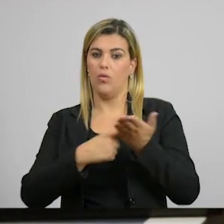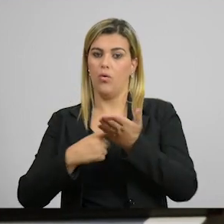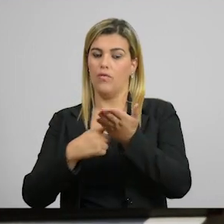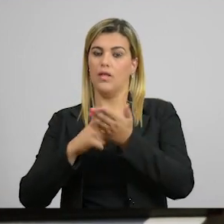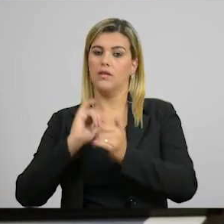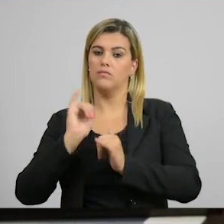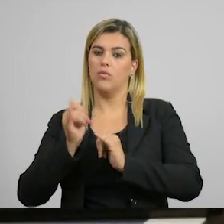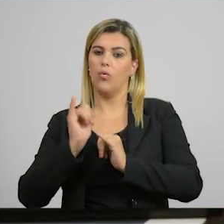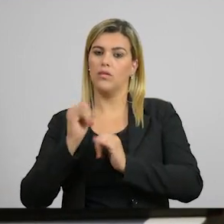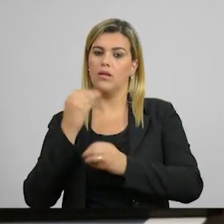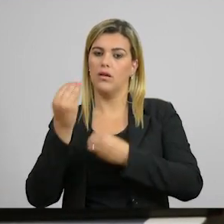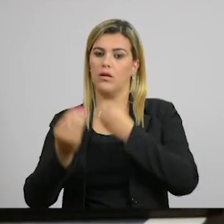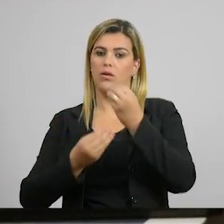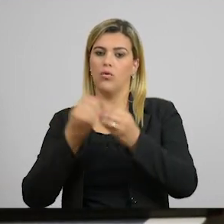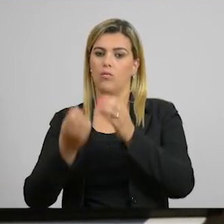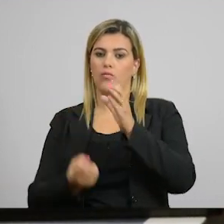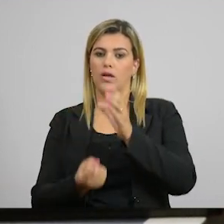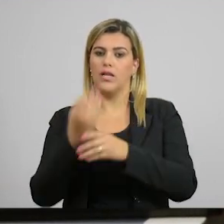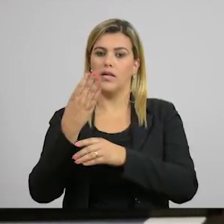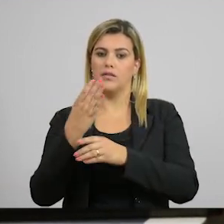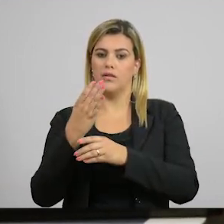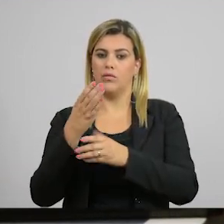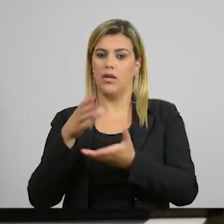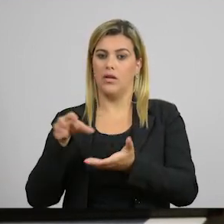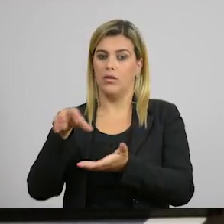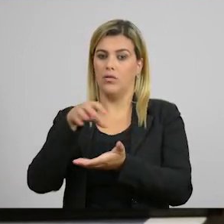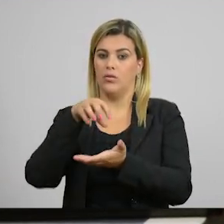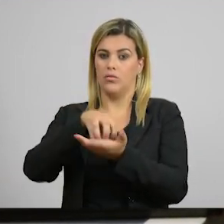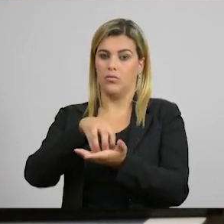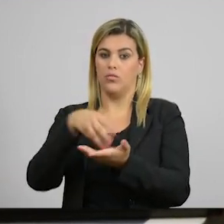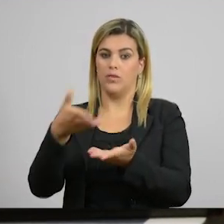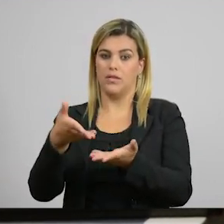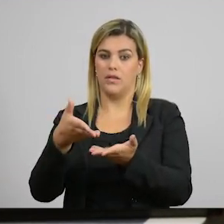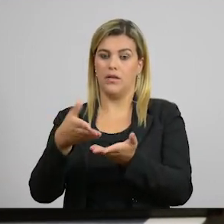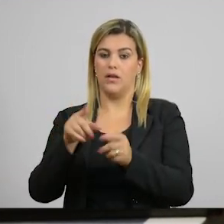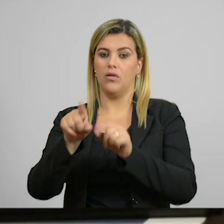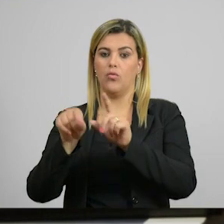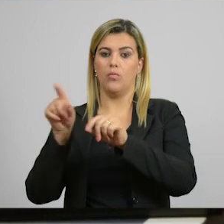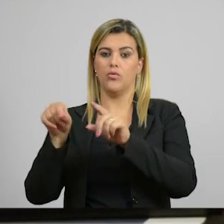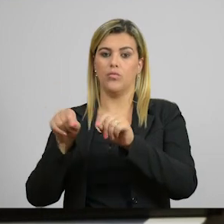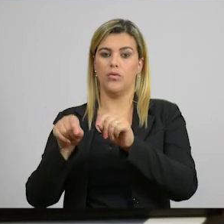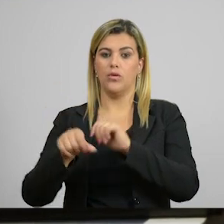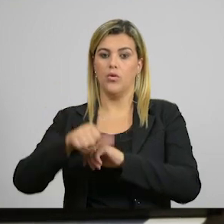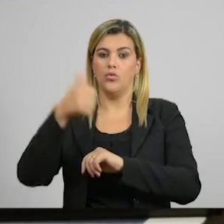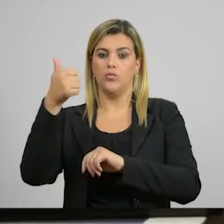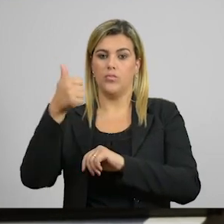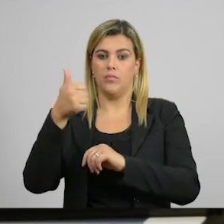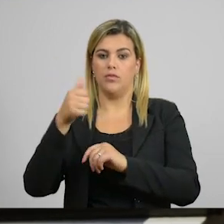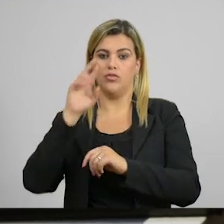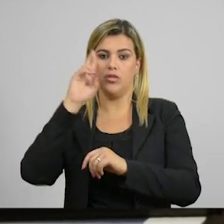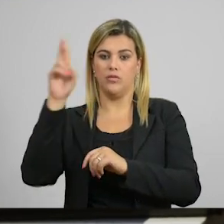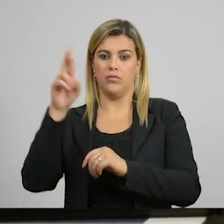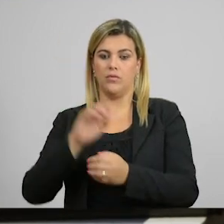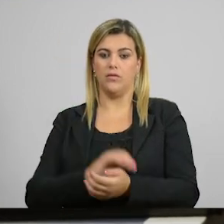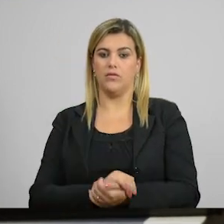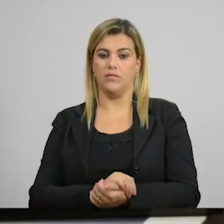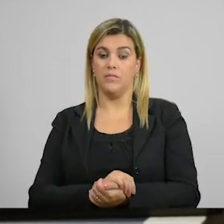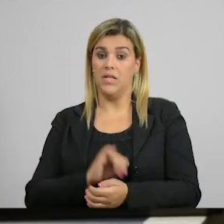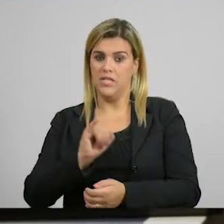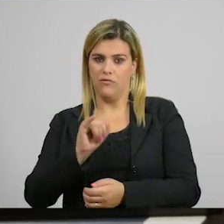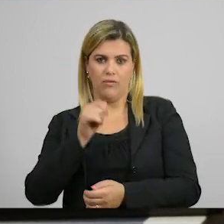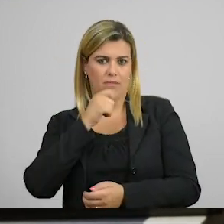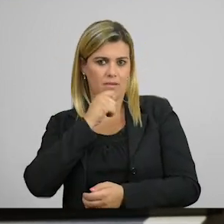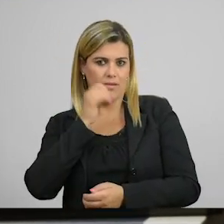história, nossos convidados contam sobre os bastidores de criação do Conselho Federal e o critério de escolha dos primeiros conselhos